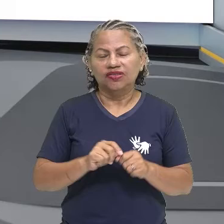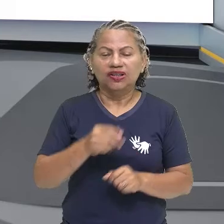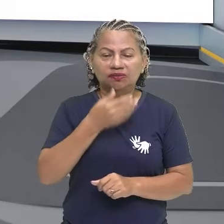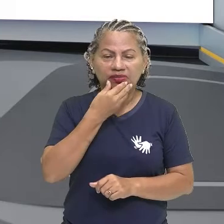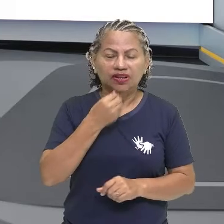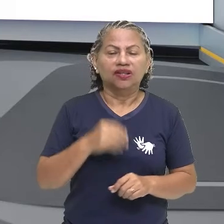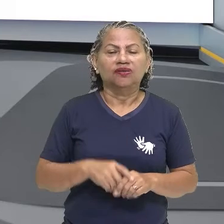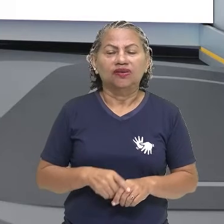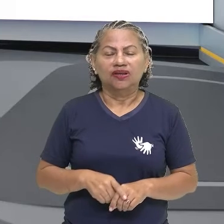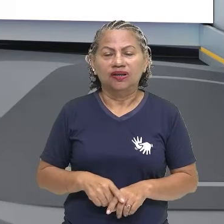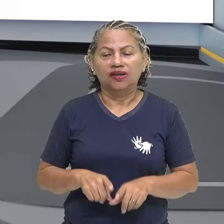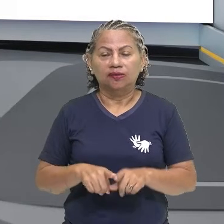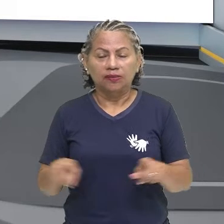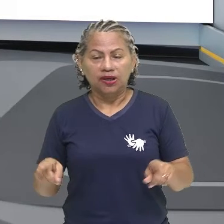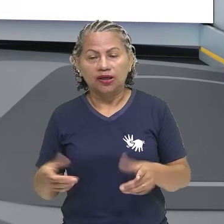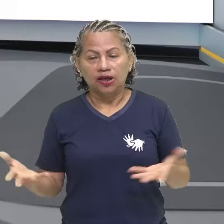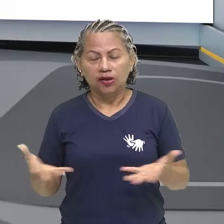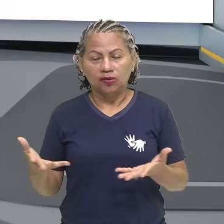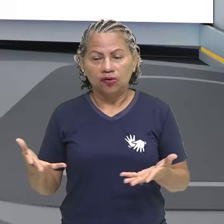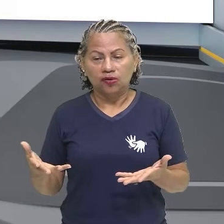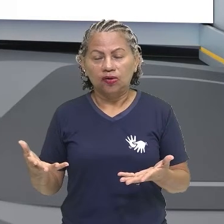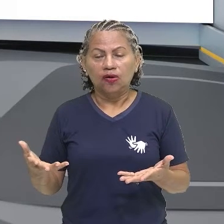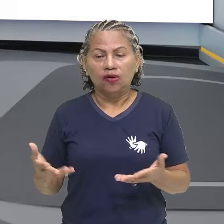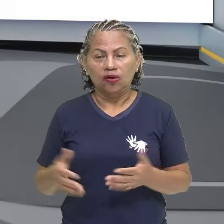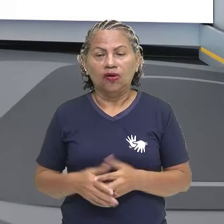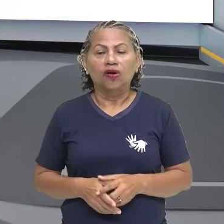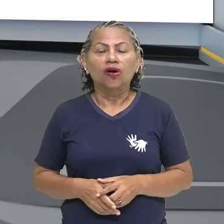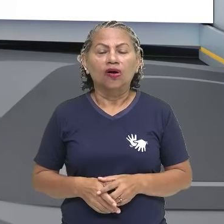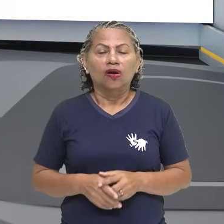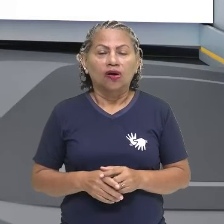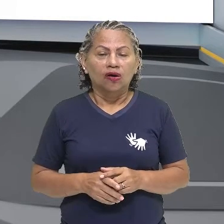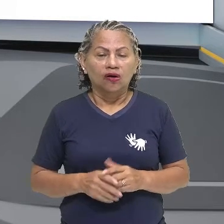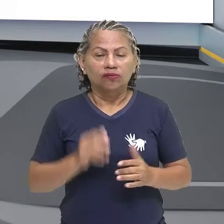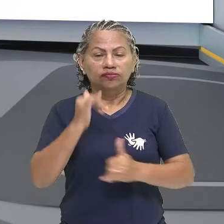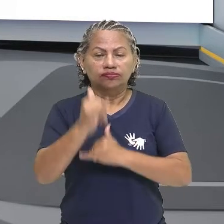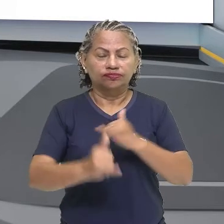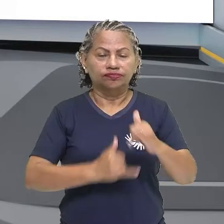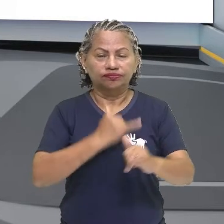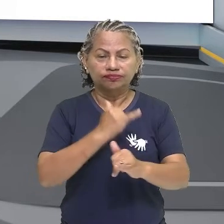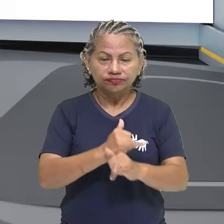o moderno, o digital está ali do lado, para e passe, né?